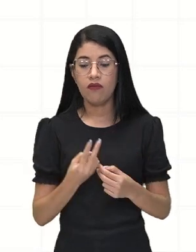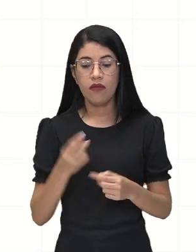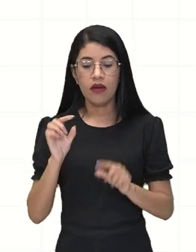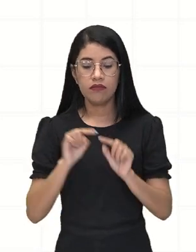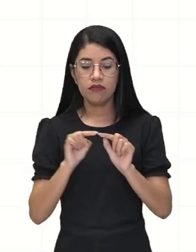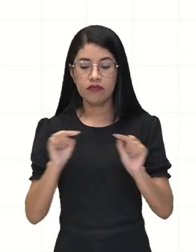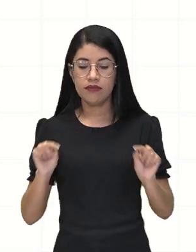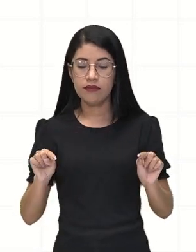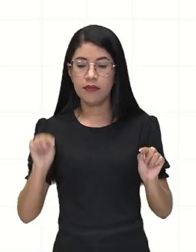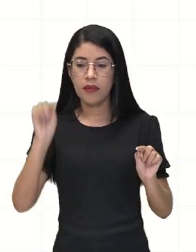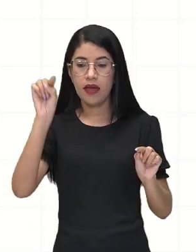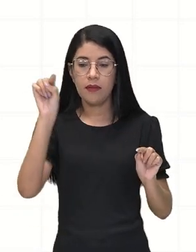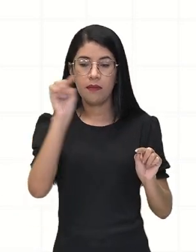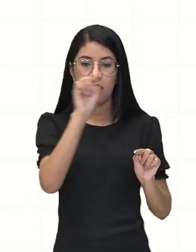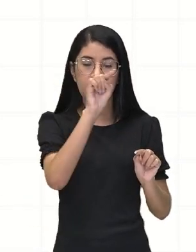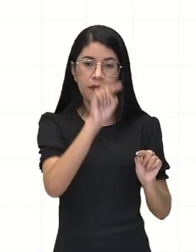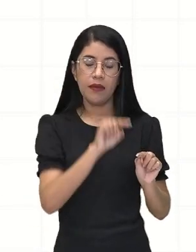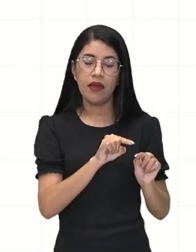lado aqui mede x.